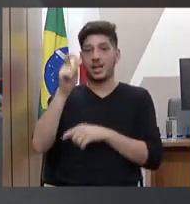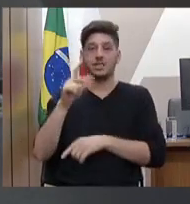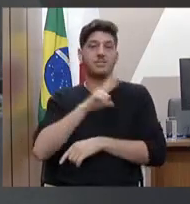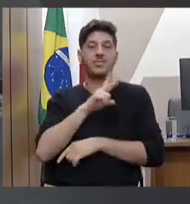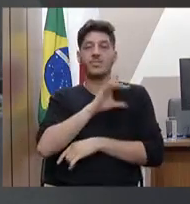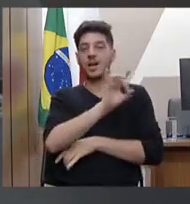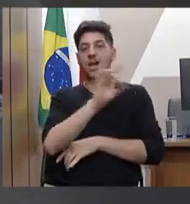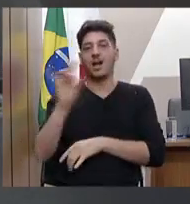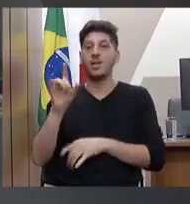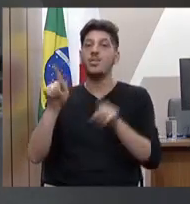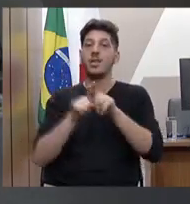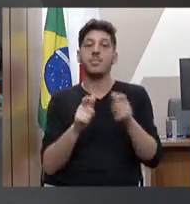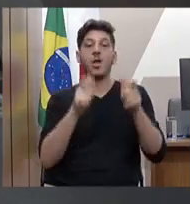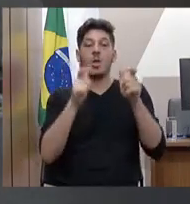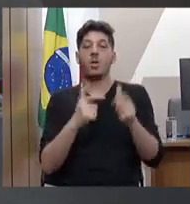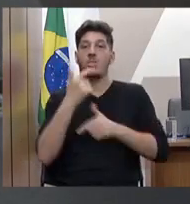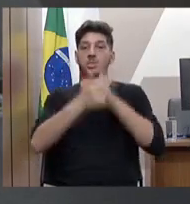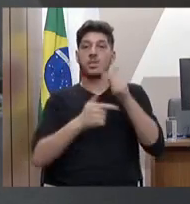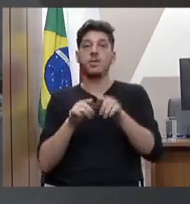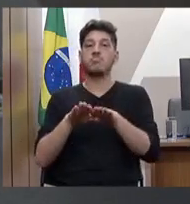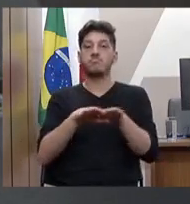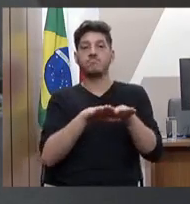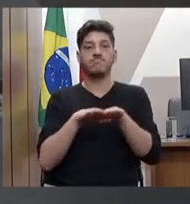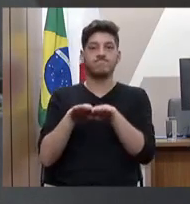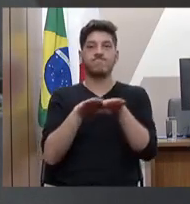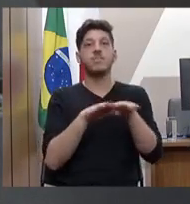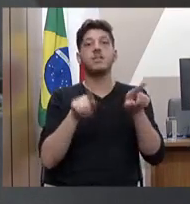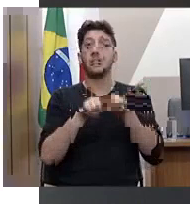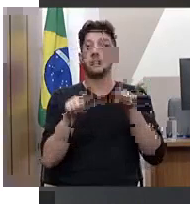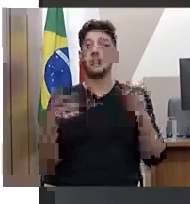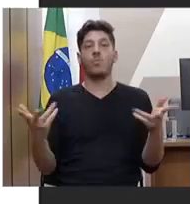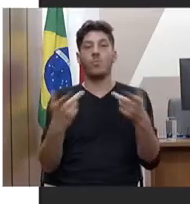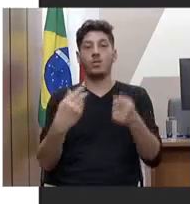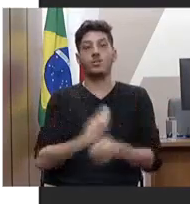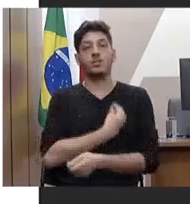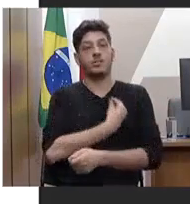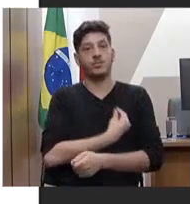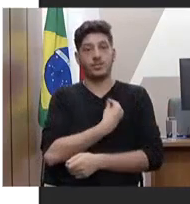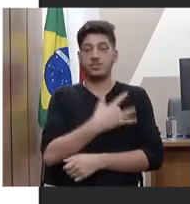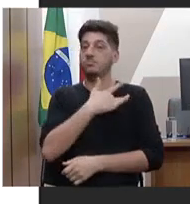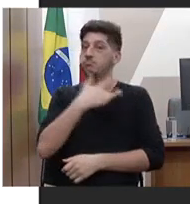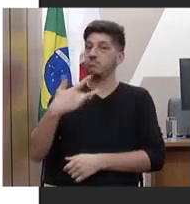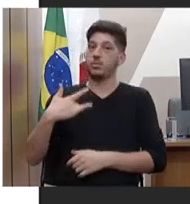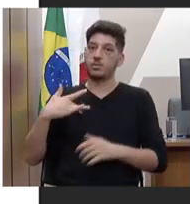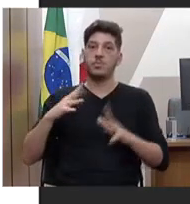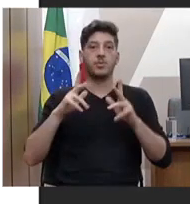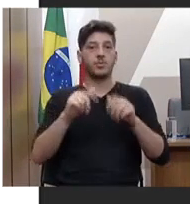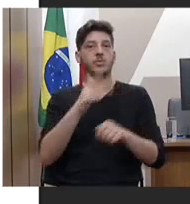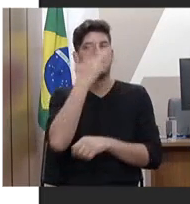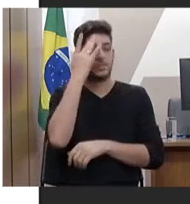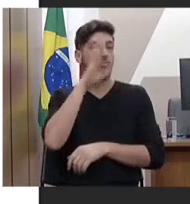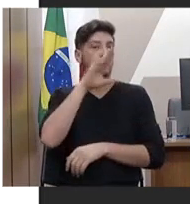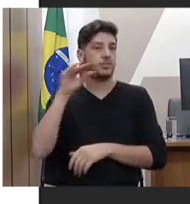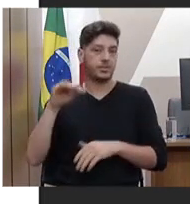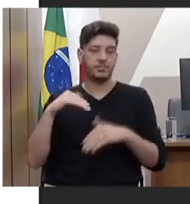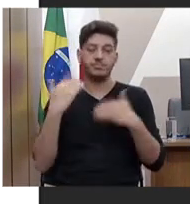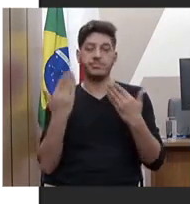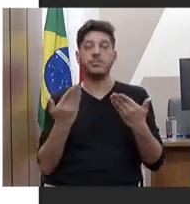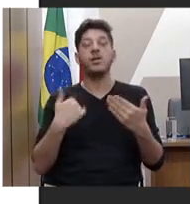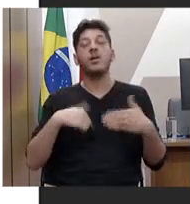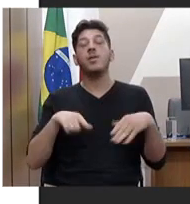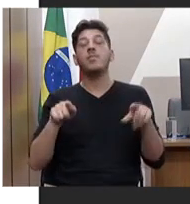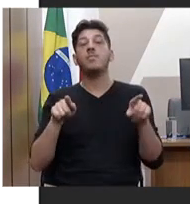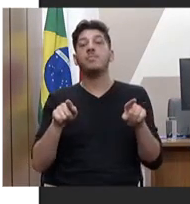e tornar o meio ambiente laboral equilibrado garantido uma qualidade de vida saudável as obreiros né é que eu ia